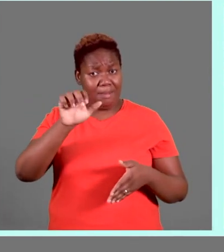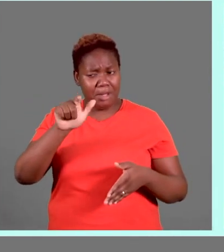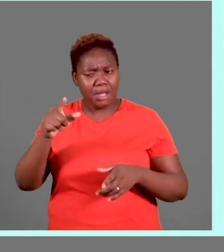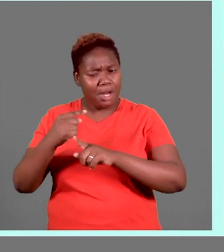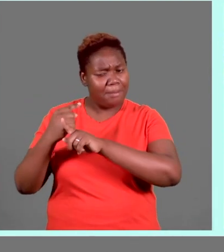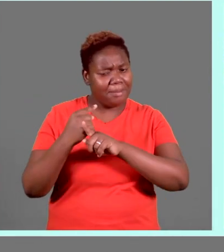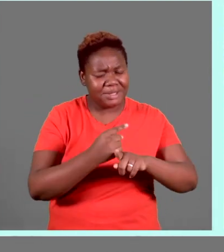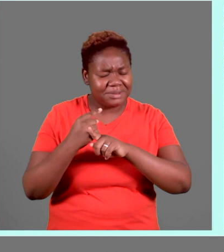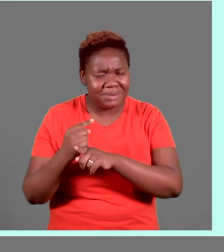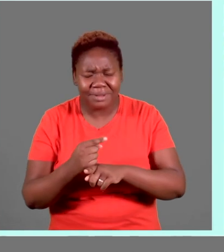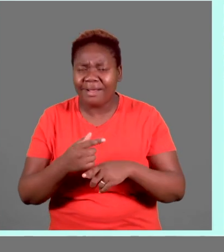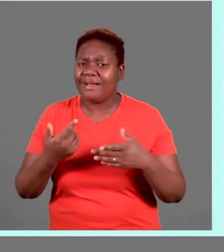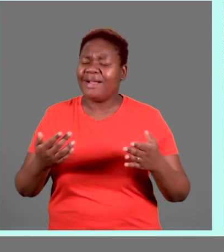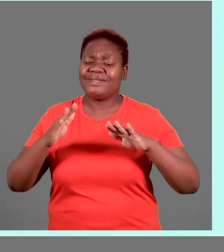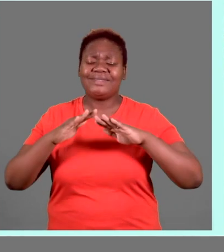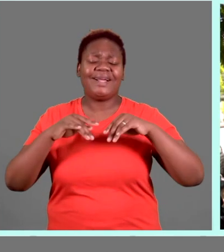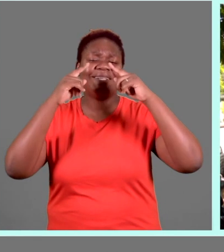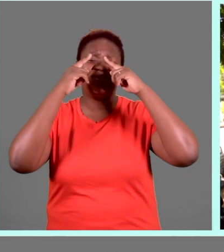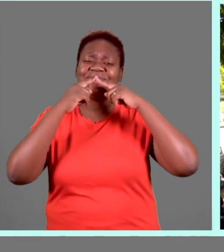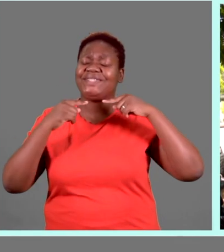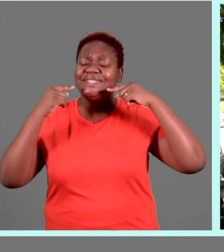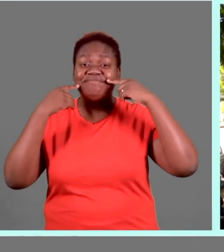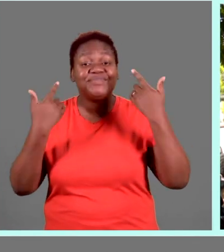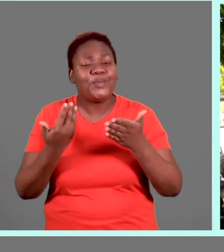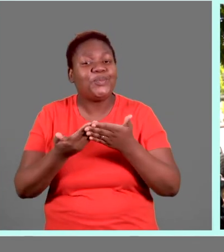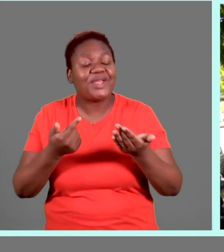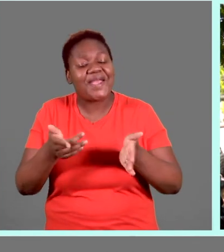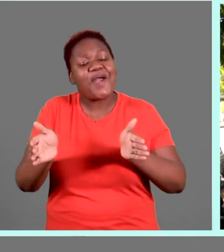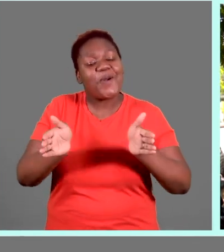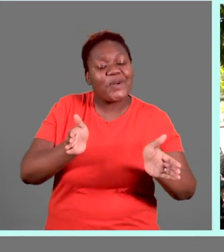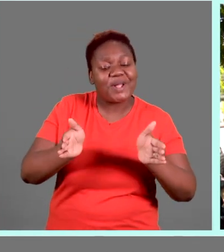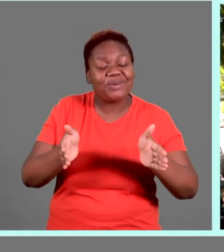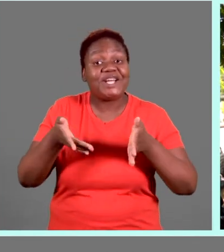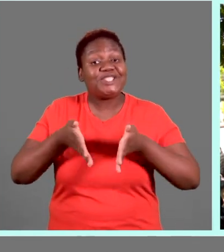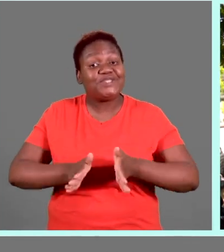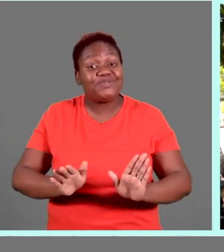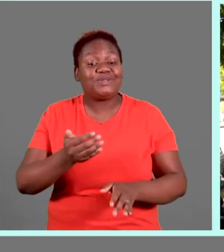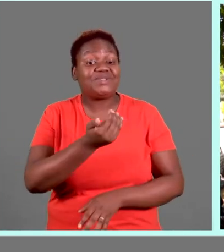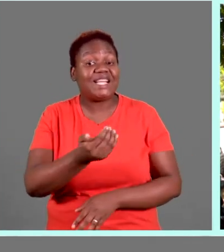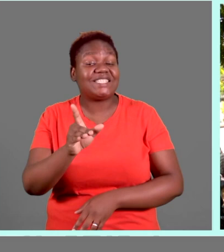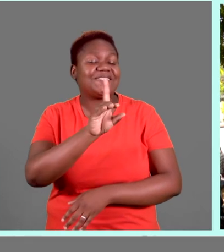Hoje, Jamal é um homem feliz por participar nos cuidados aos seus filhos.